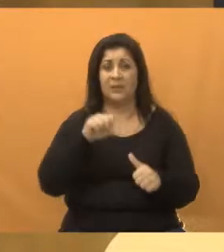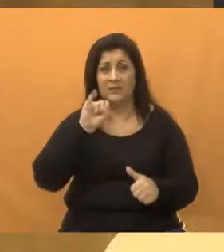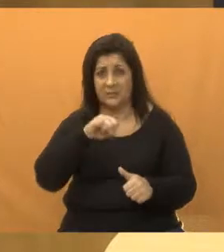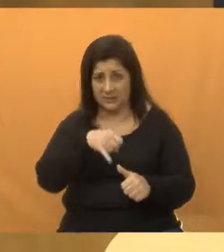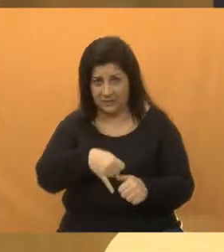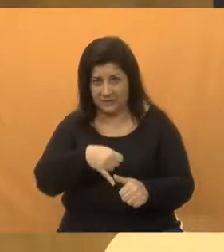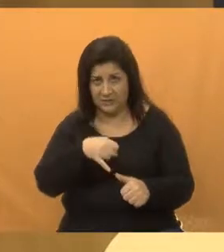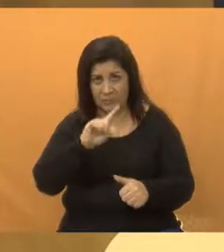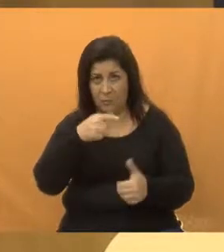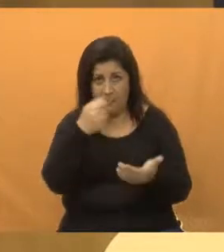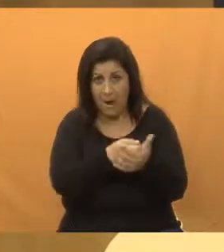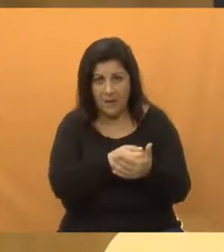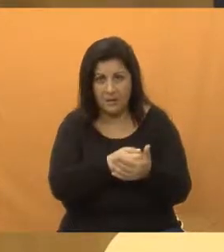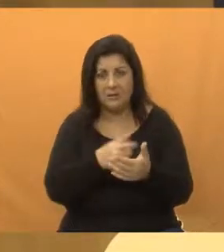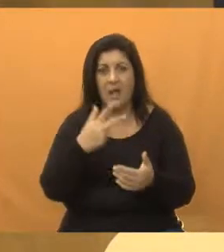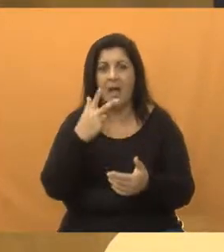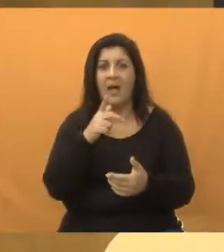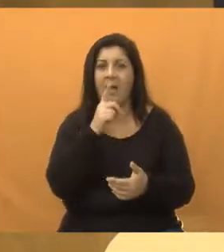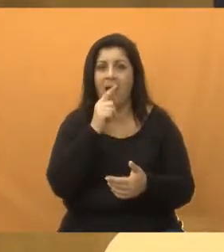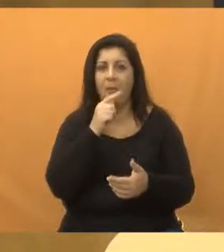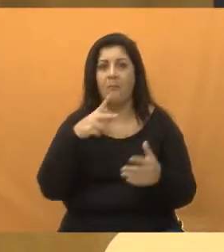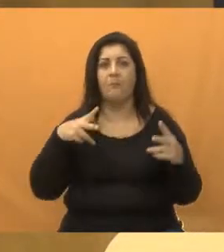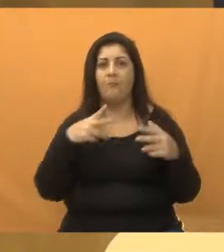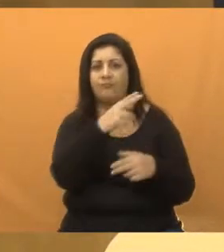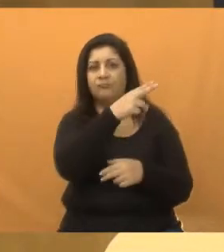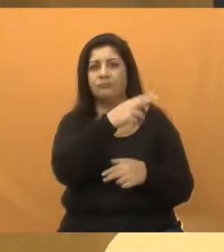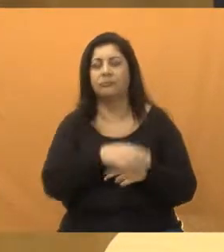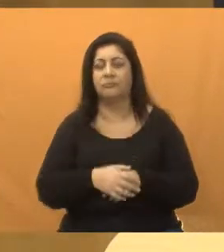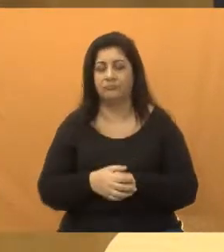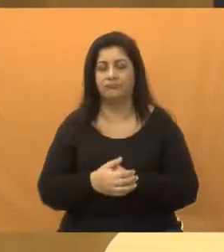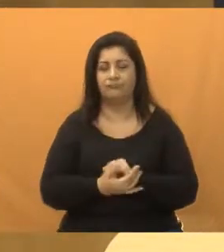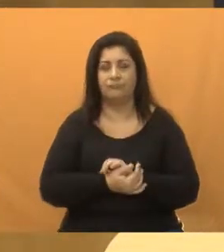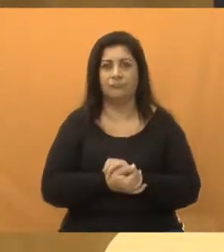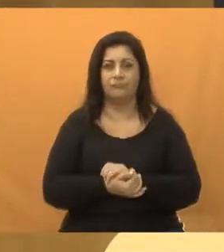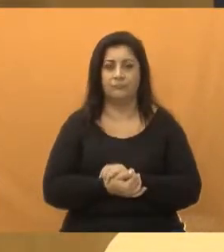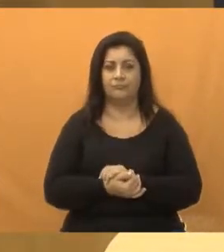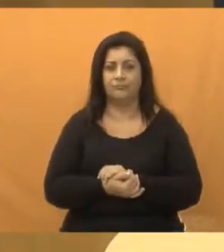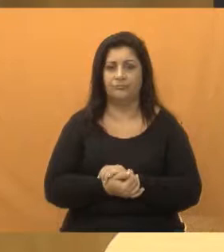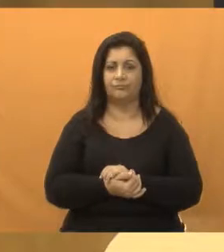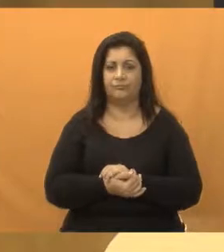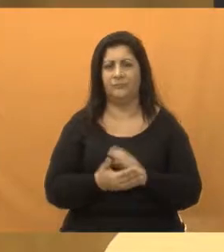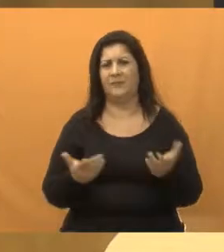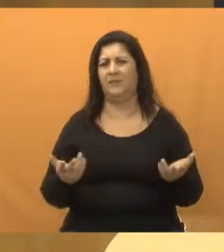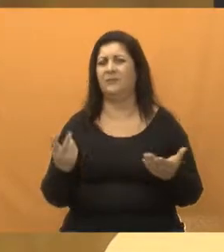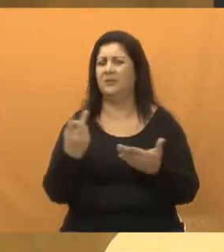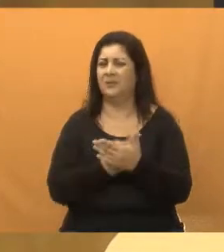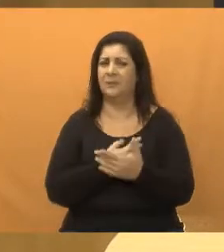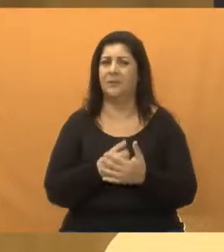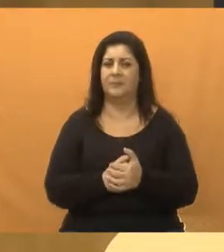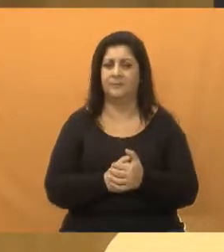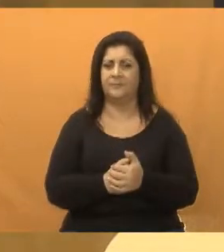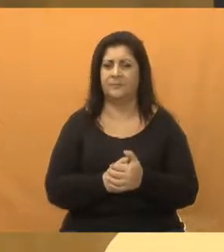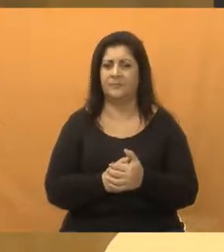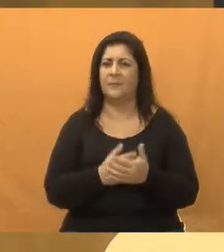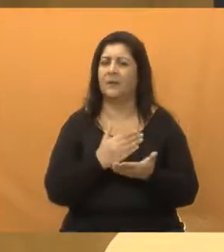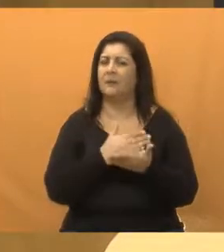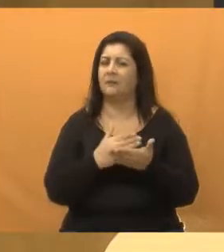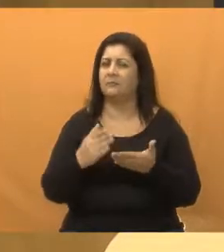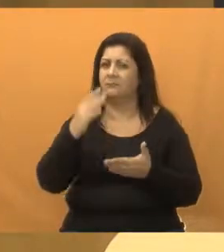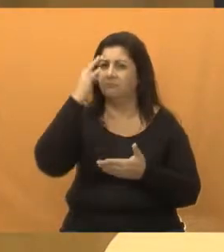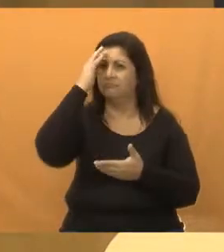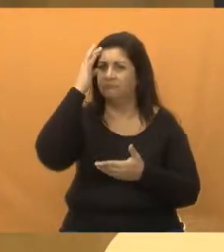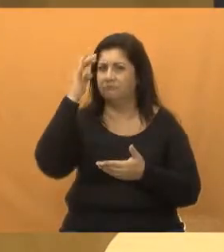pagar, a água é cortada. Então, essa conta não fecha. Eu começo a